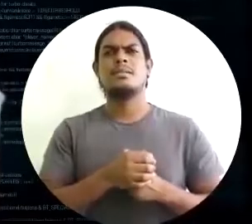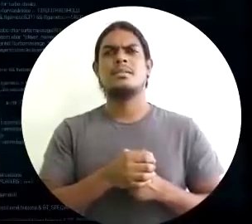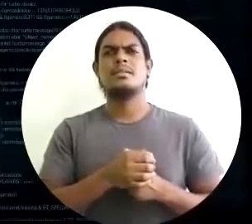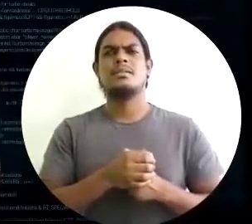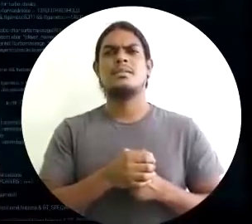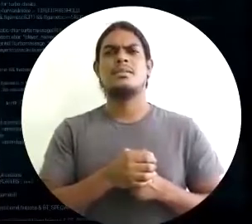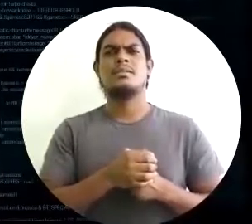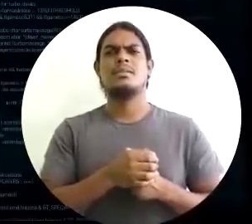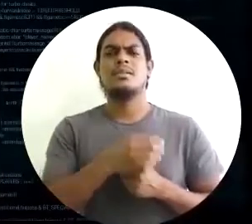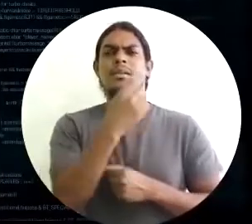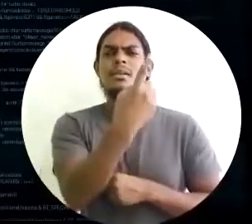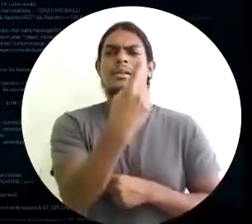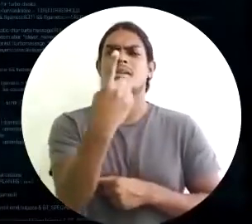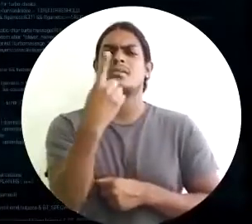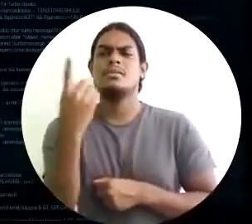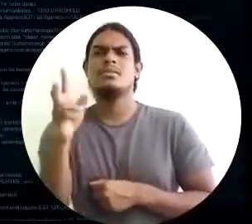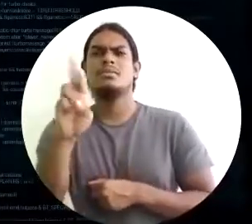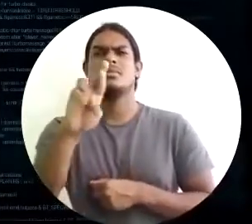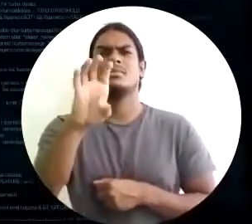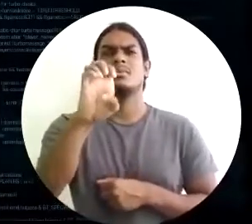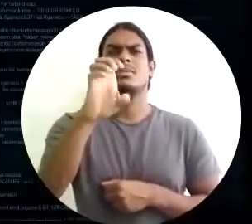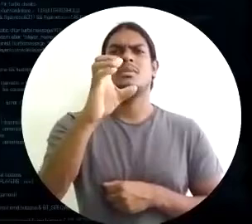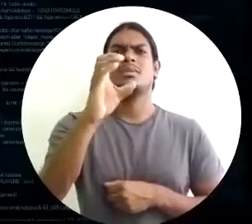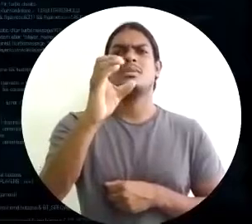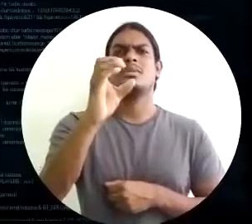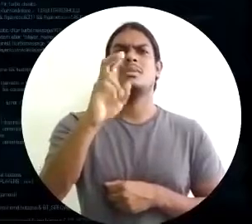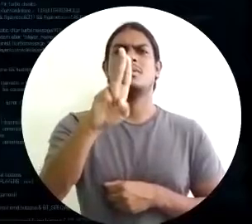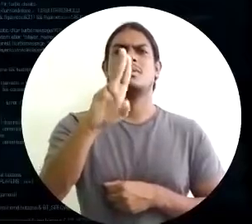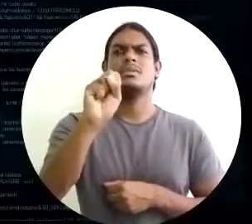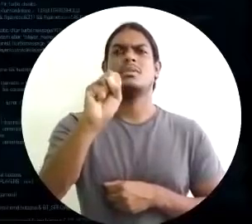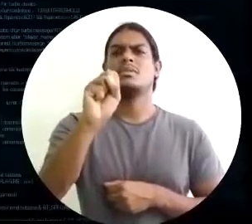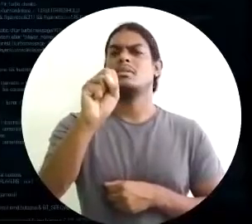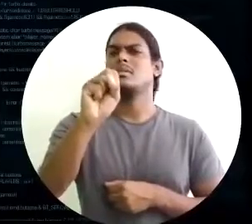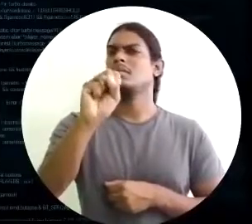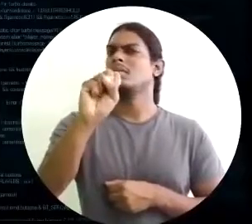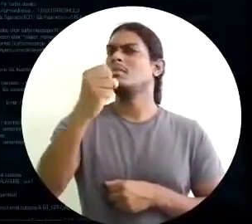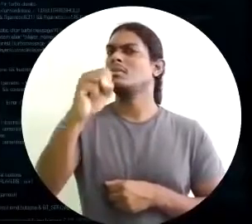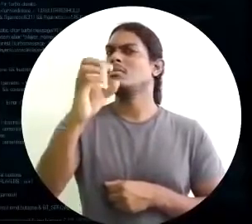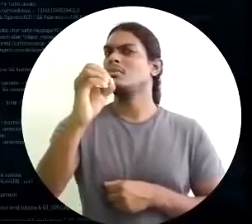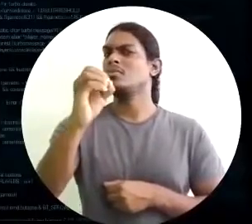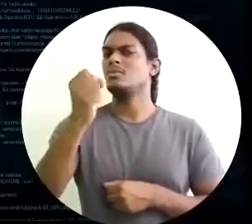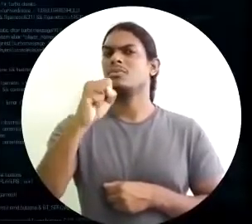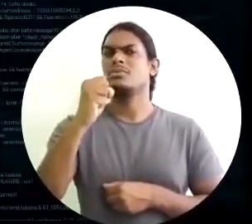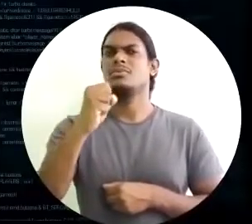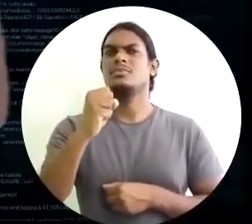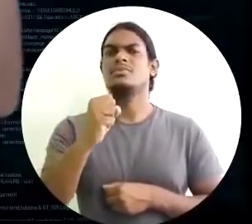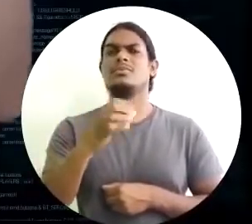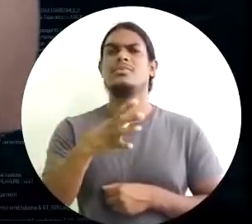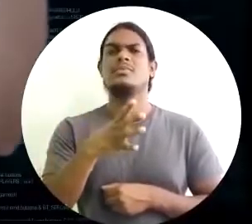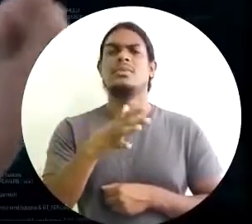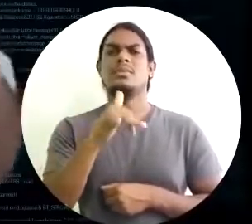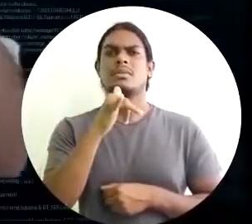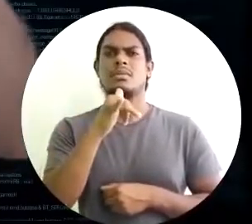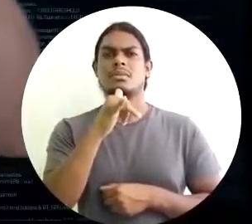numeração de cada um dos recursos. E era muito complicado. Você, por exemplo, não decora